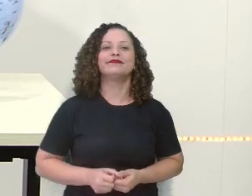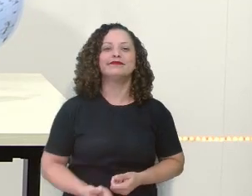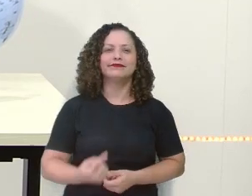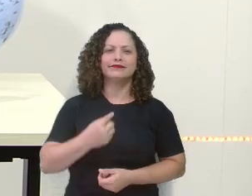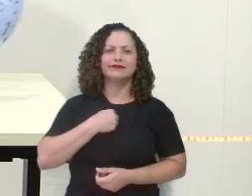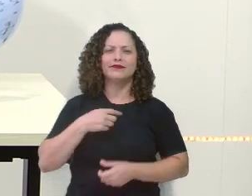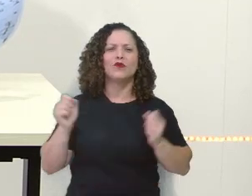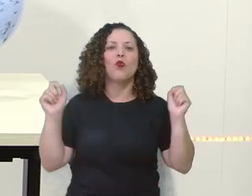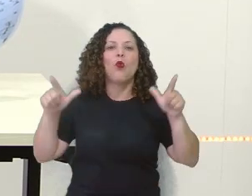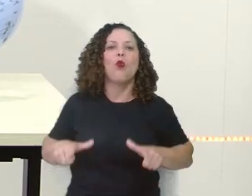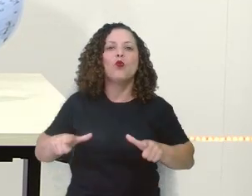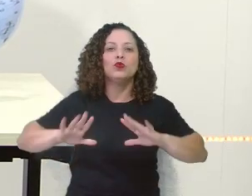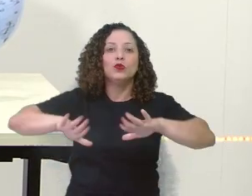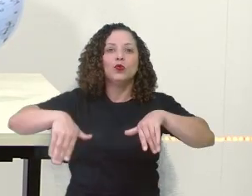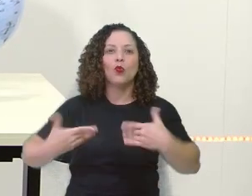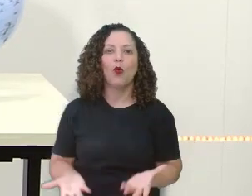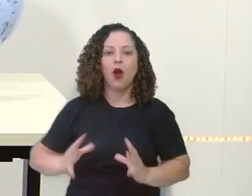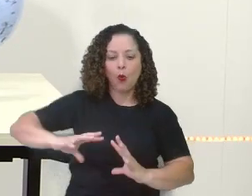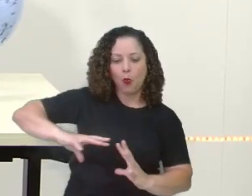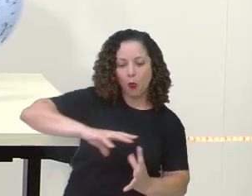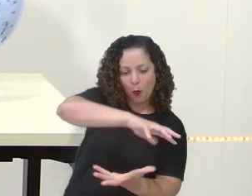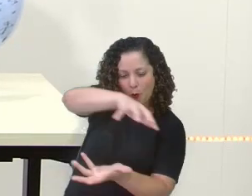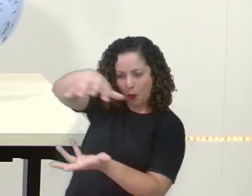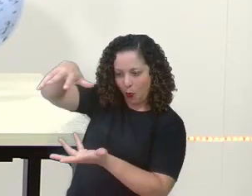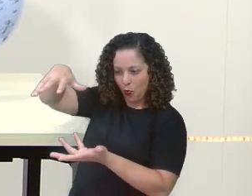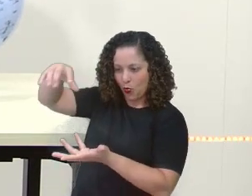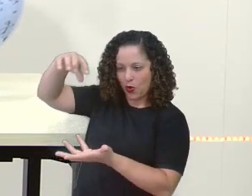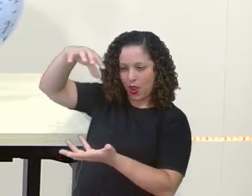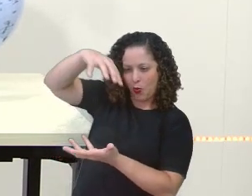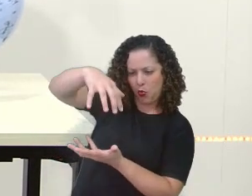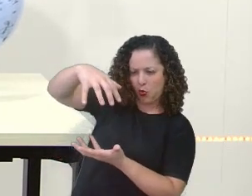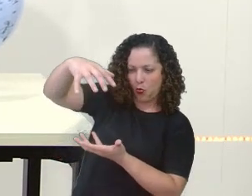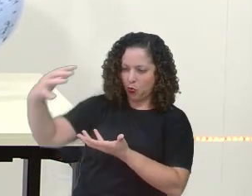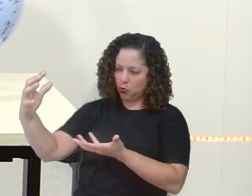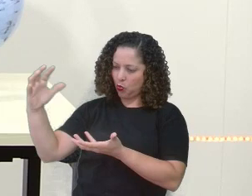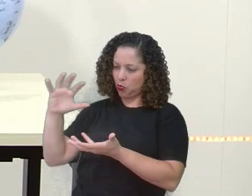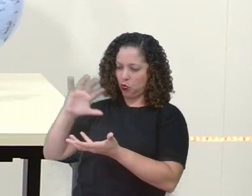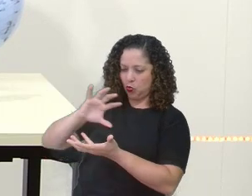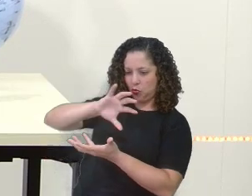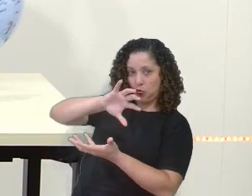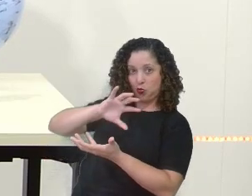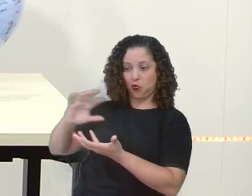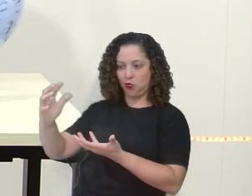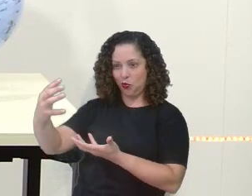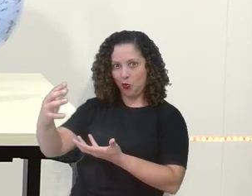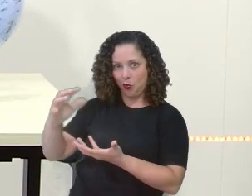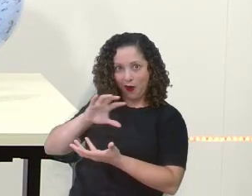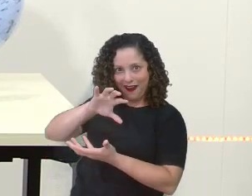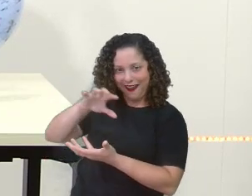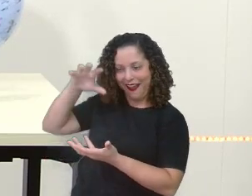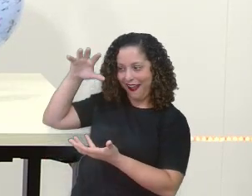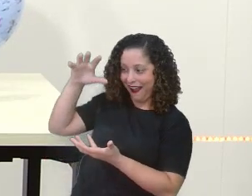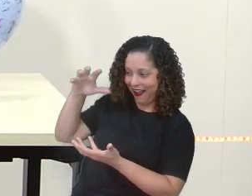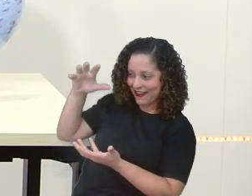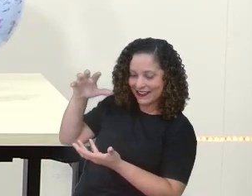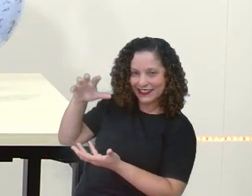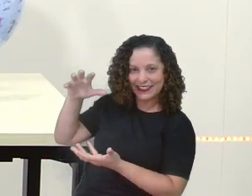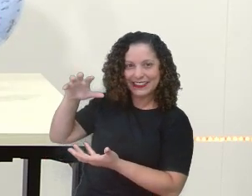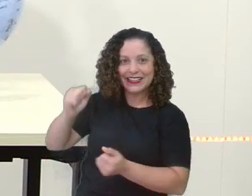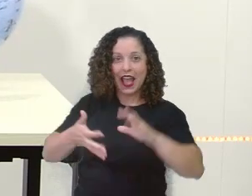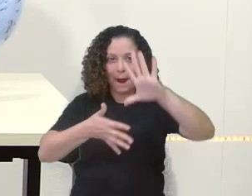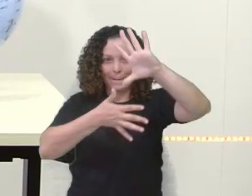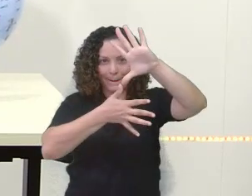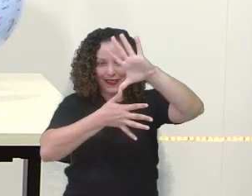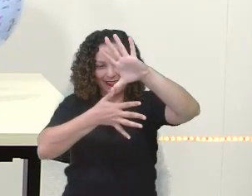em que continente? Lembram da aula da professora Verônica? No continente